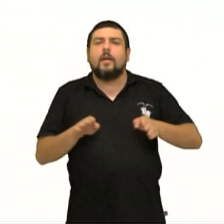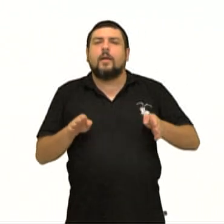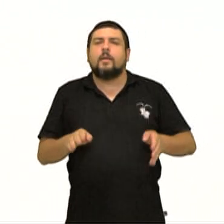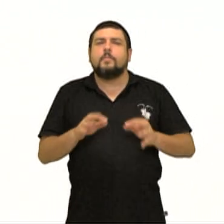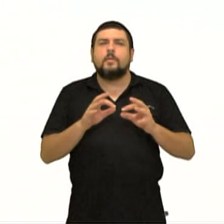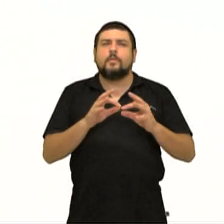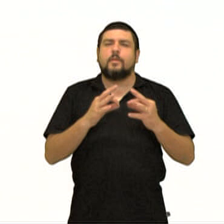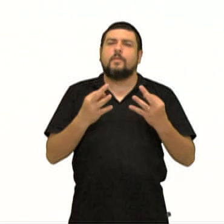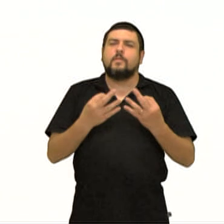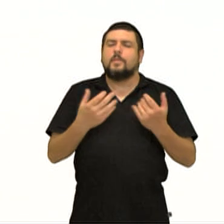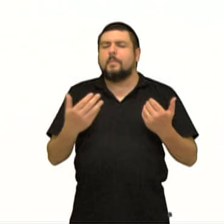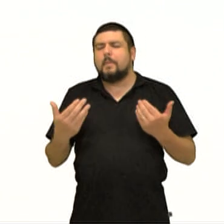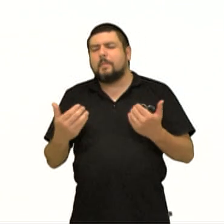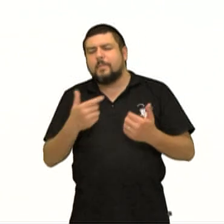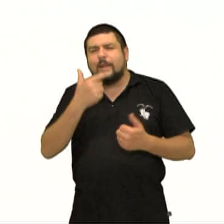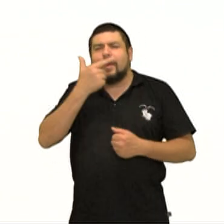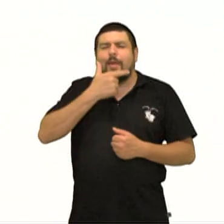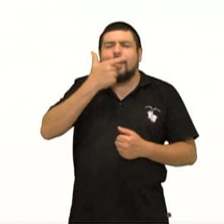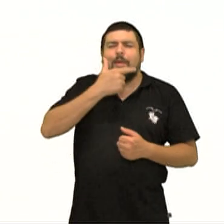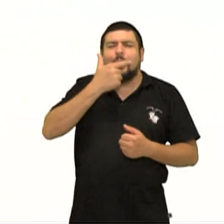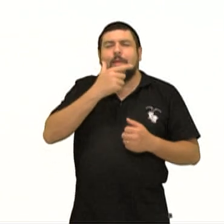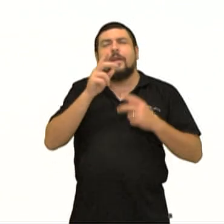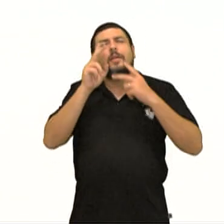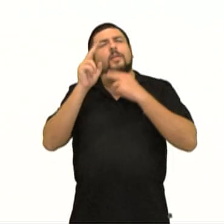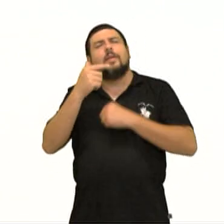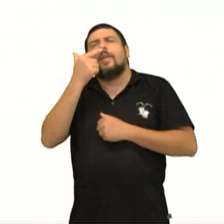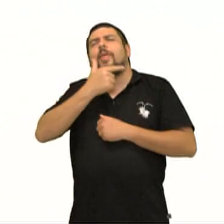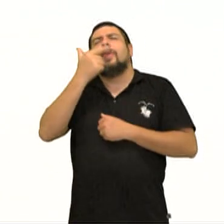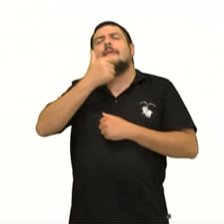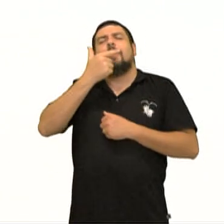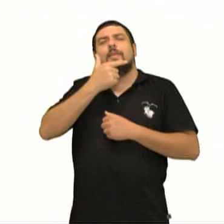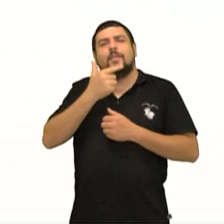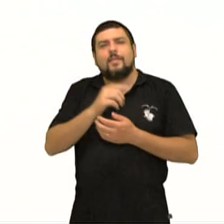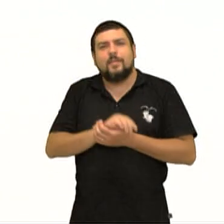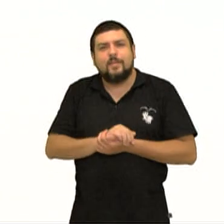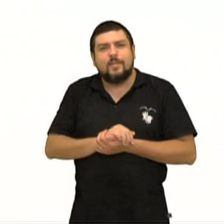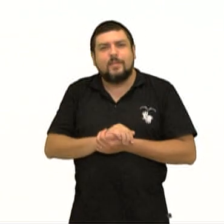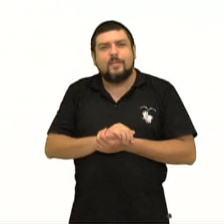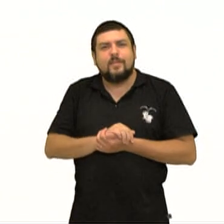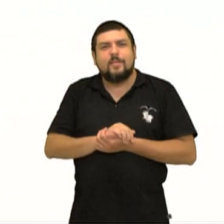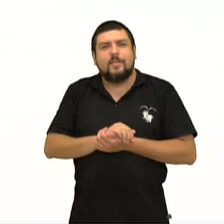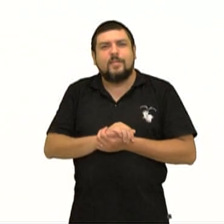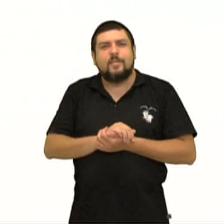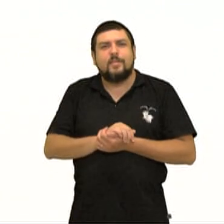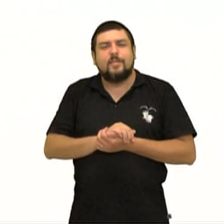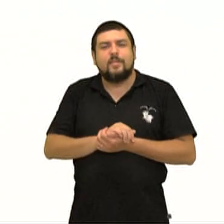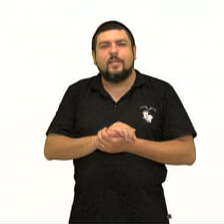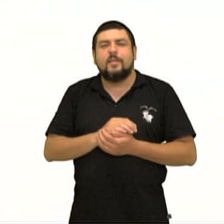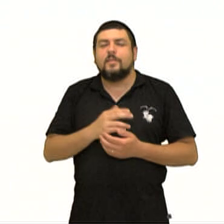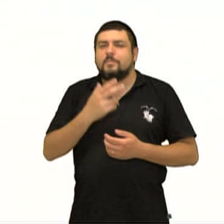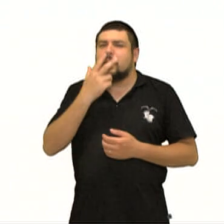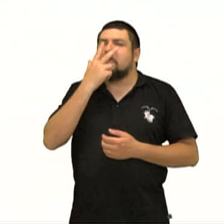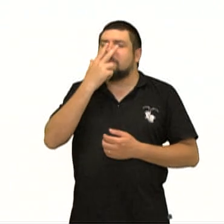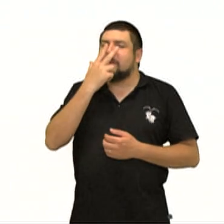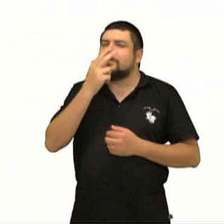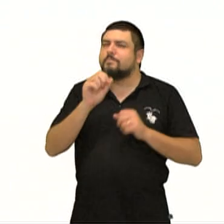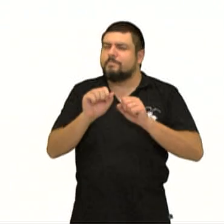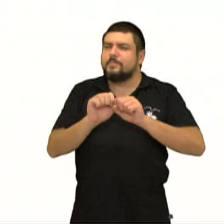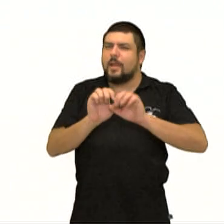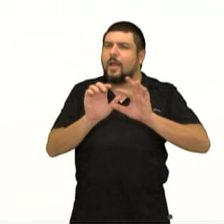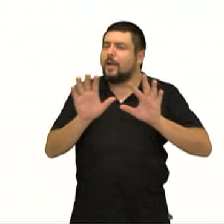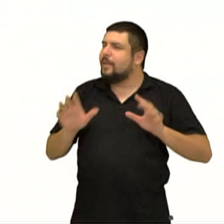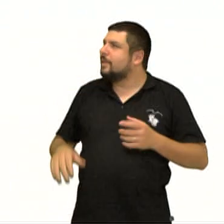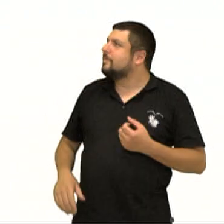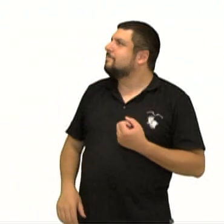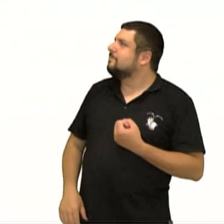dando risada, ela dorme dando risada, quer dizer, ela, de fato, me parece muito claramente que ela achou